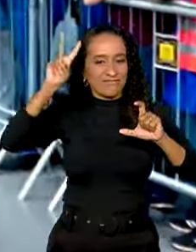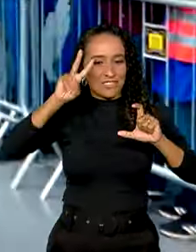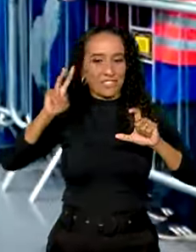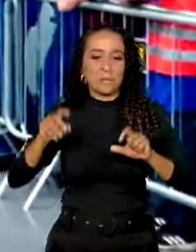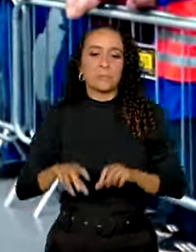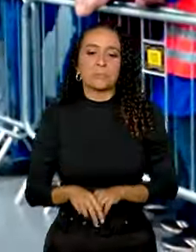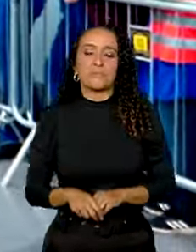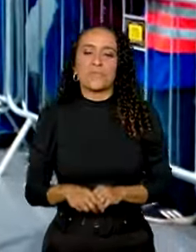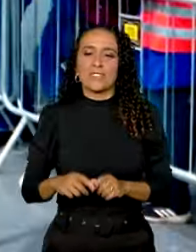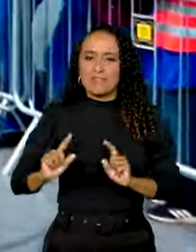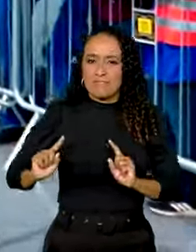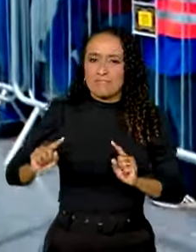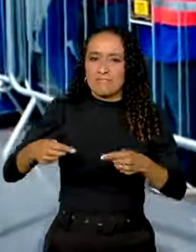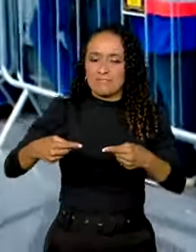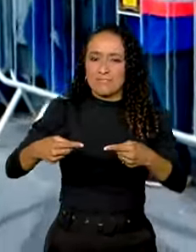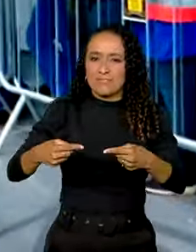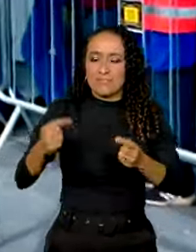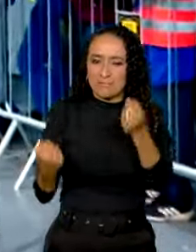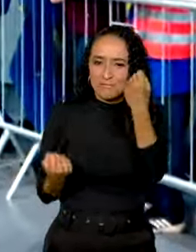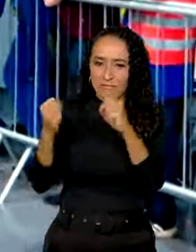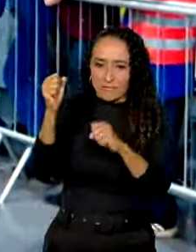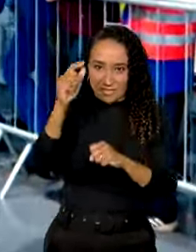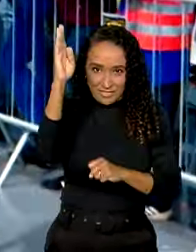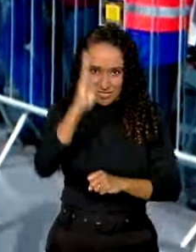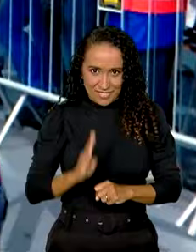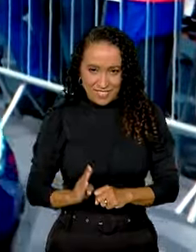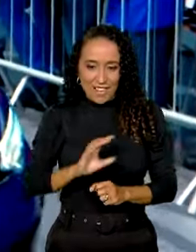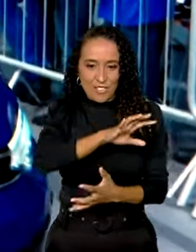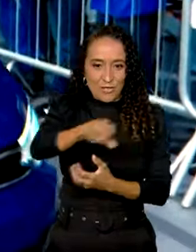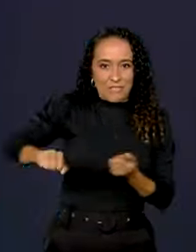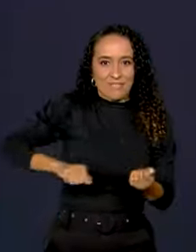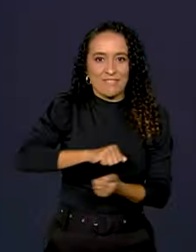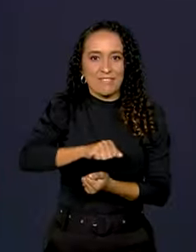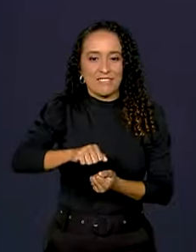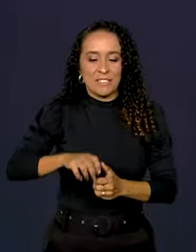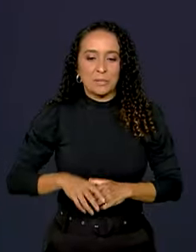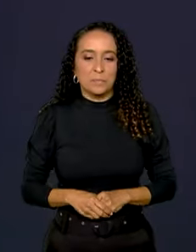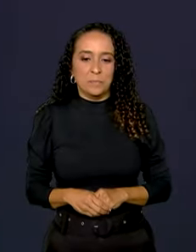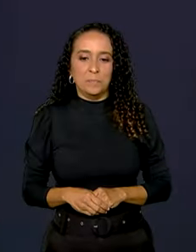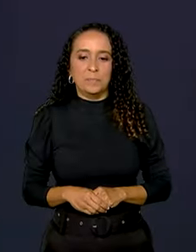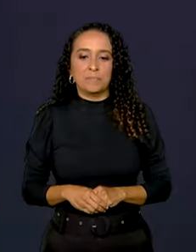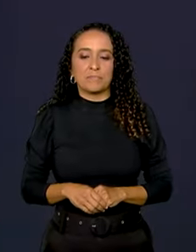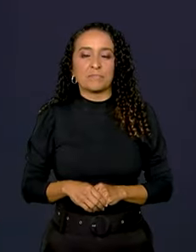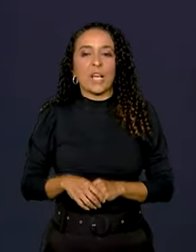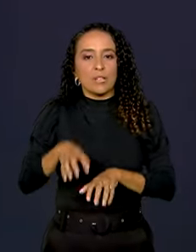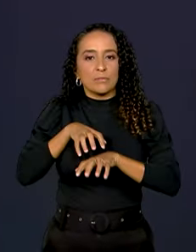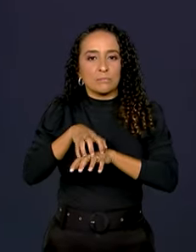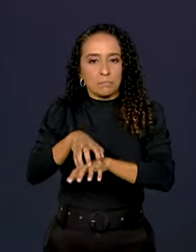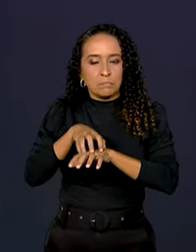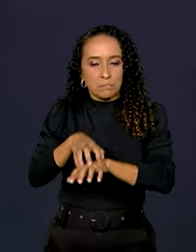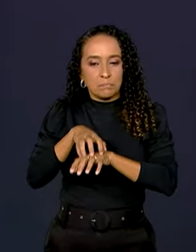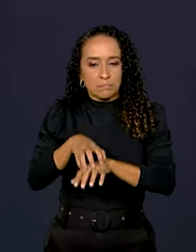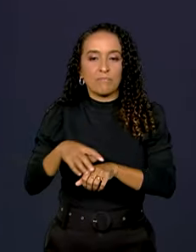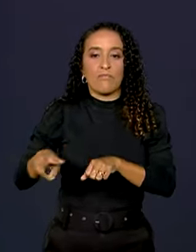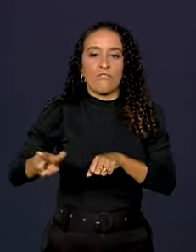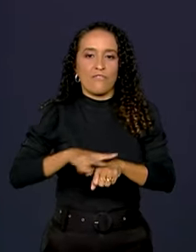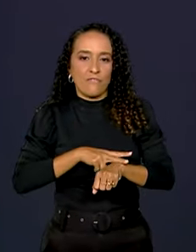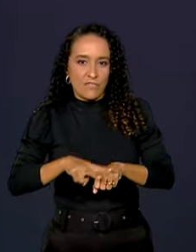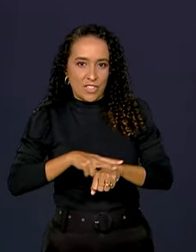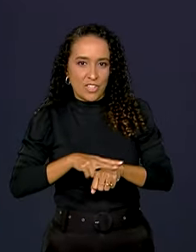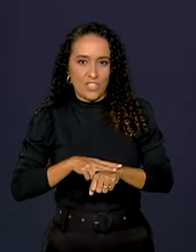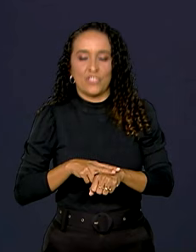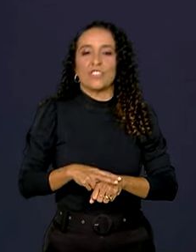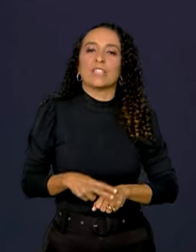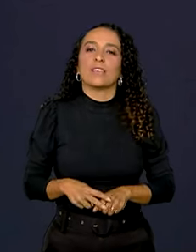um novo desafio para a indústria nacional, o da sustentabilidade. A mobilidade verde e